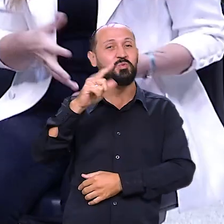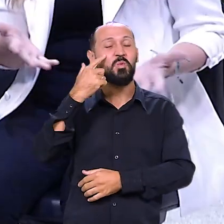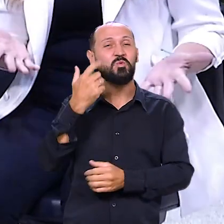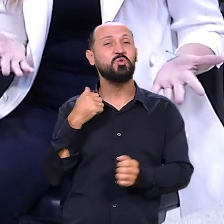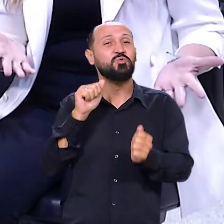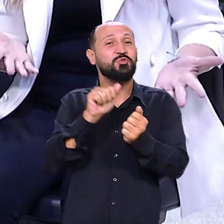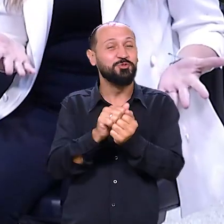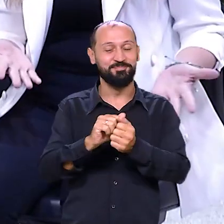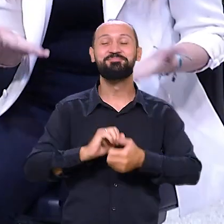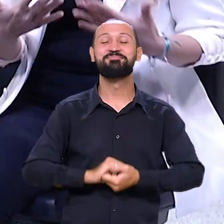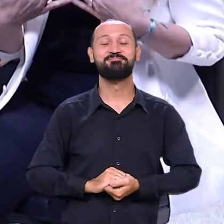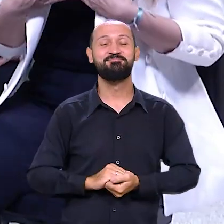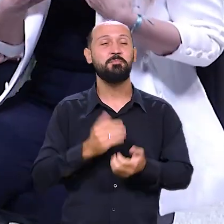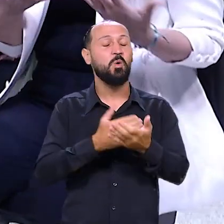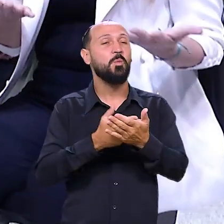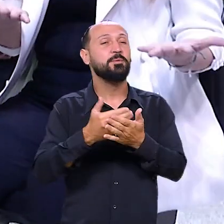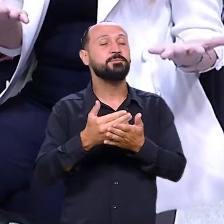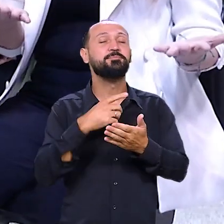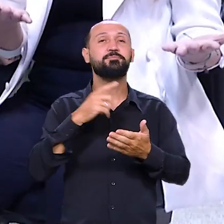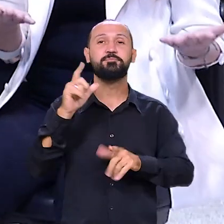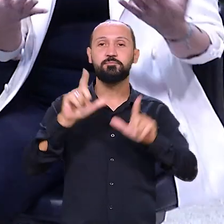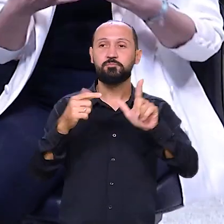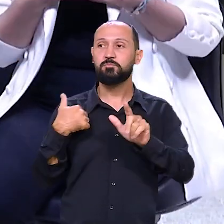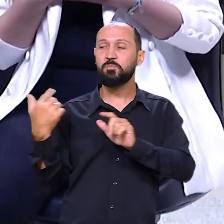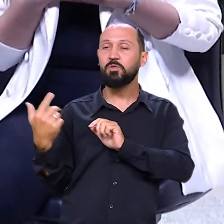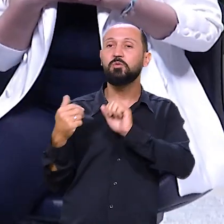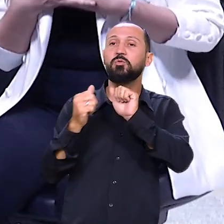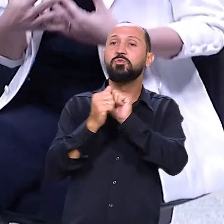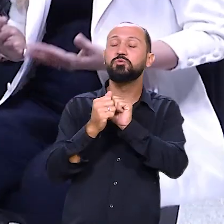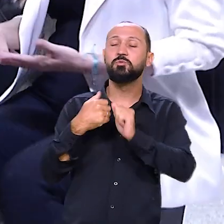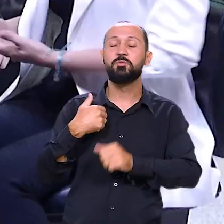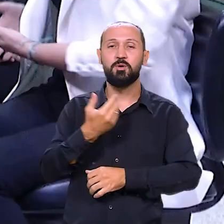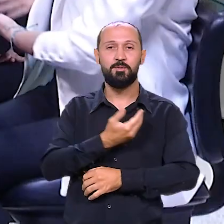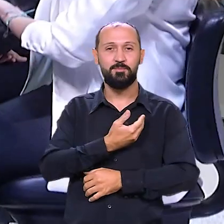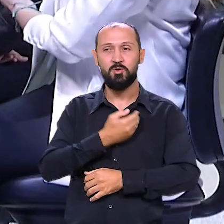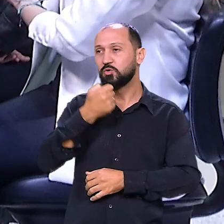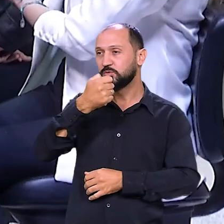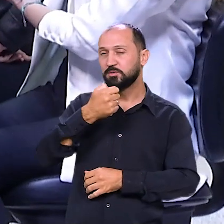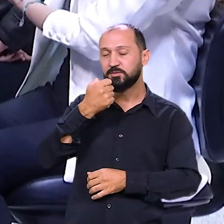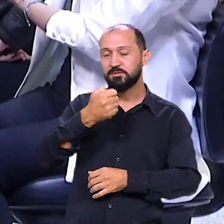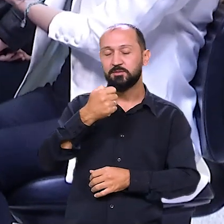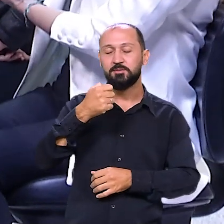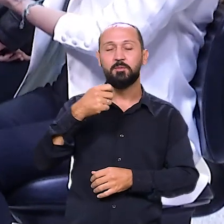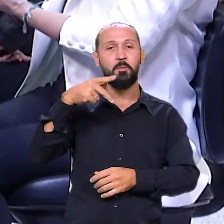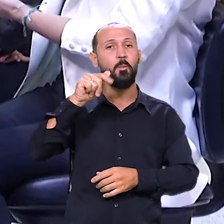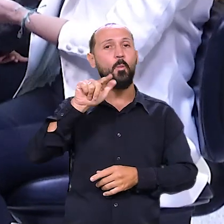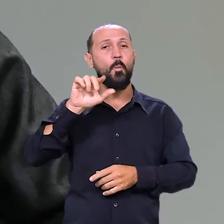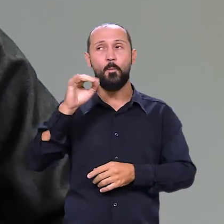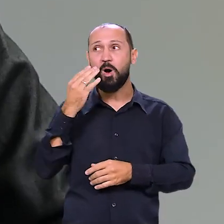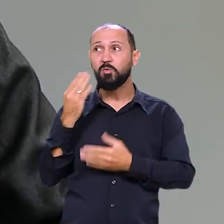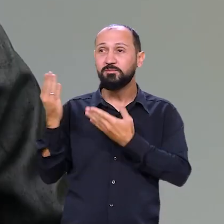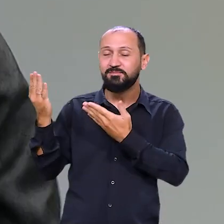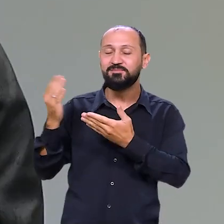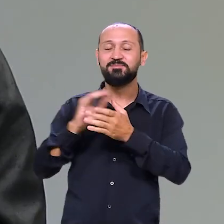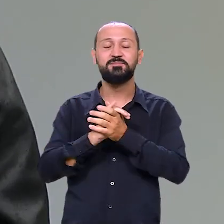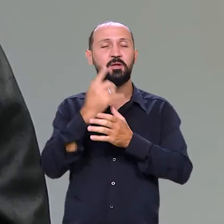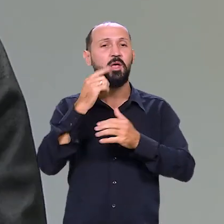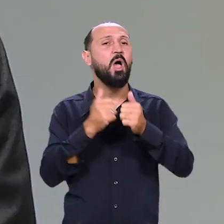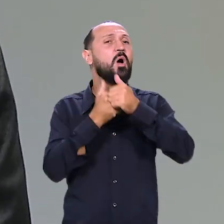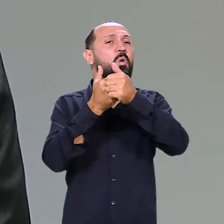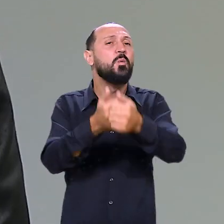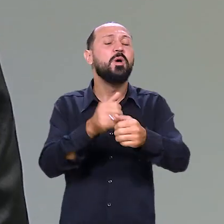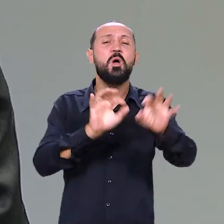do Sul integram. Bom, para conduzir esse programa vai estar comigo o meu colega jornalista Paulo Radamés. É isso aí, Janaína. E